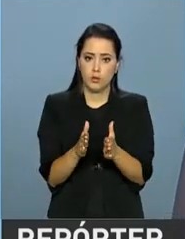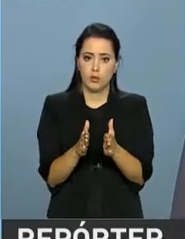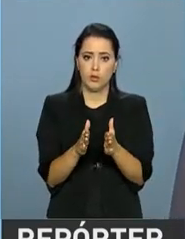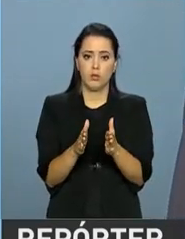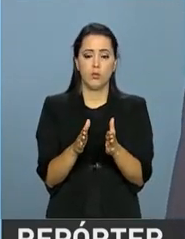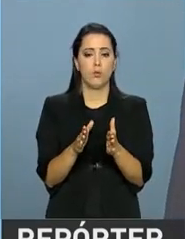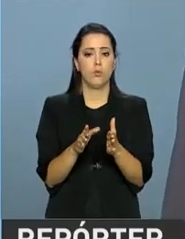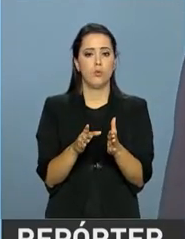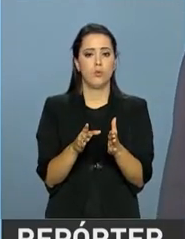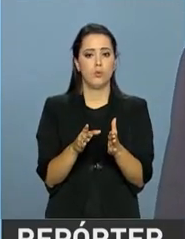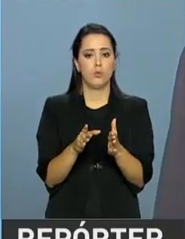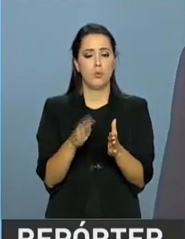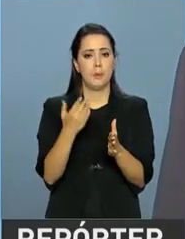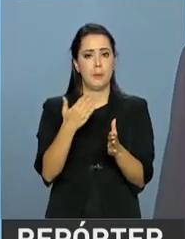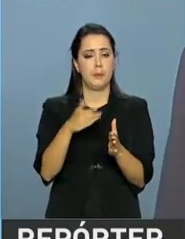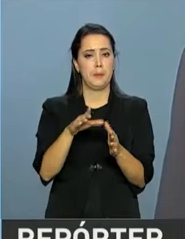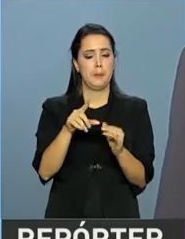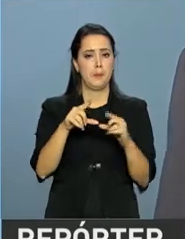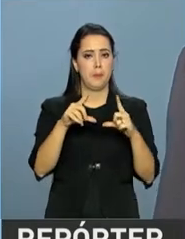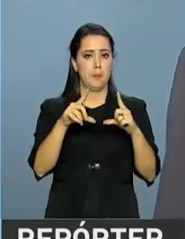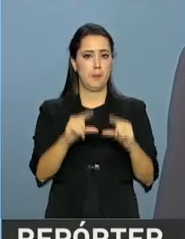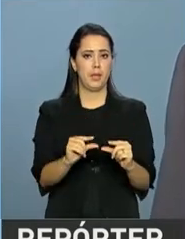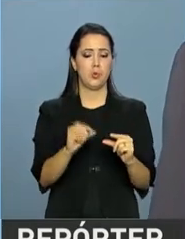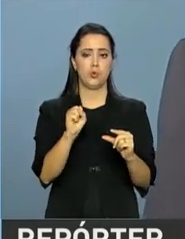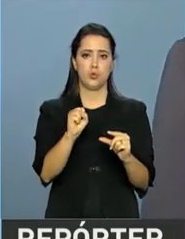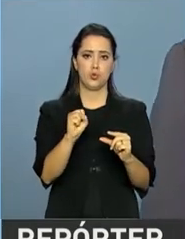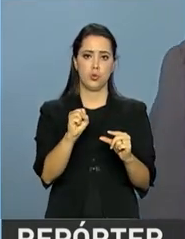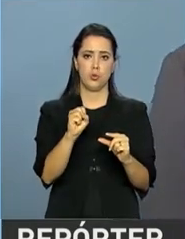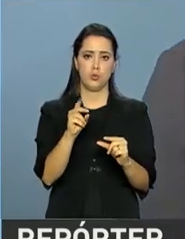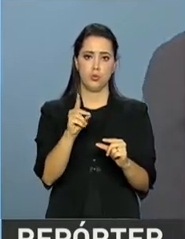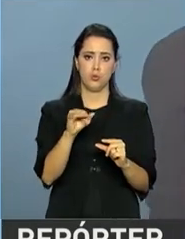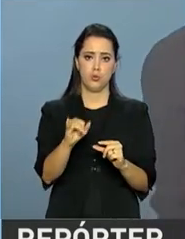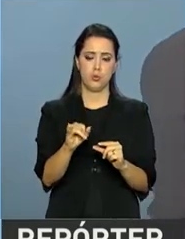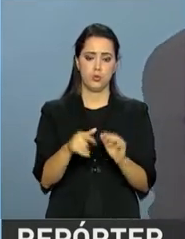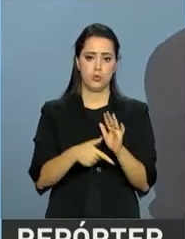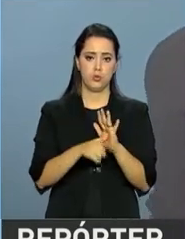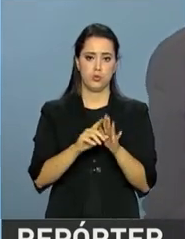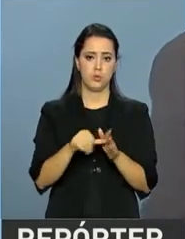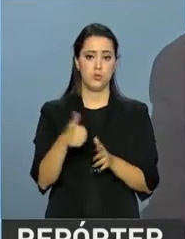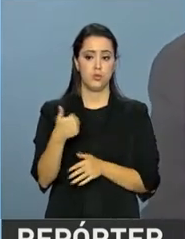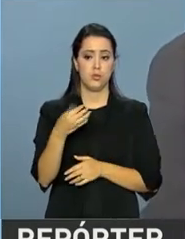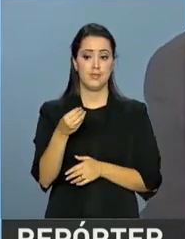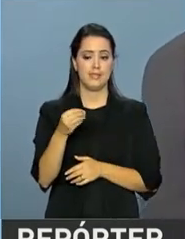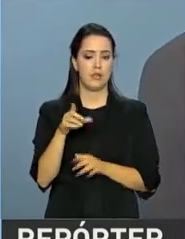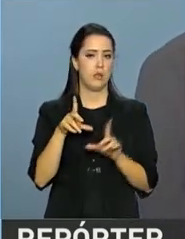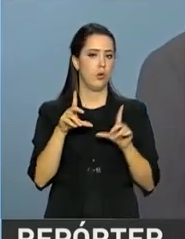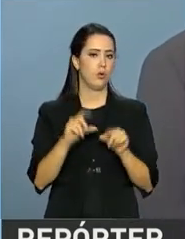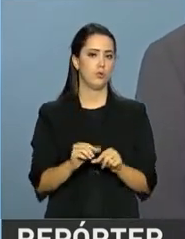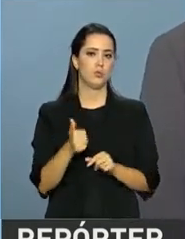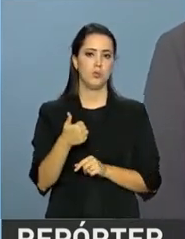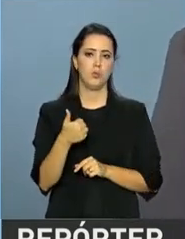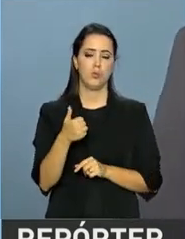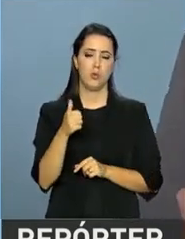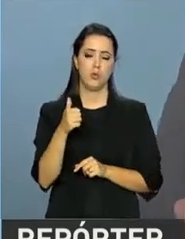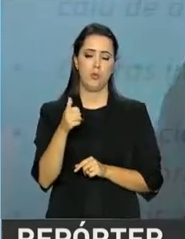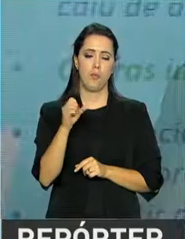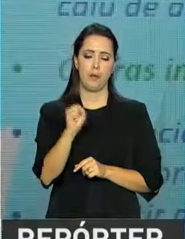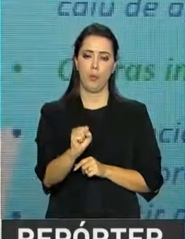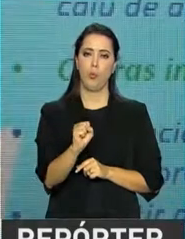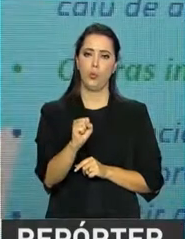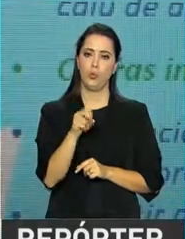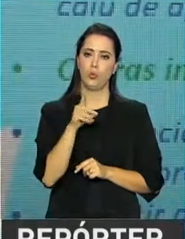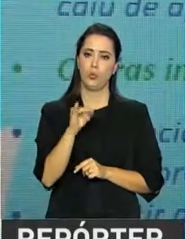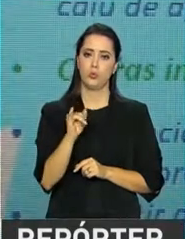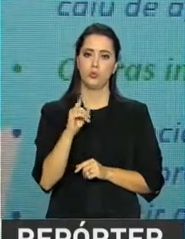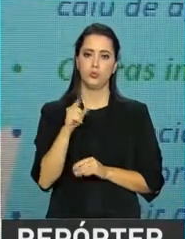caído para menos de oito dias o que era mais de 100 pessoas e menos de 8 foi um passo